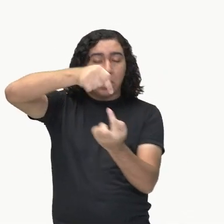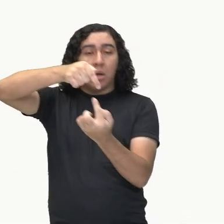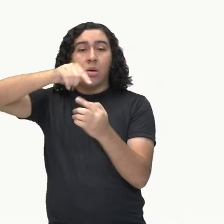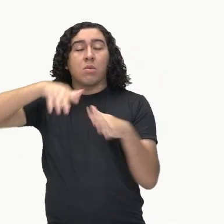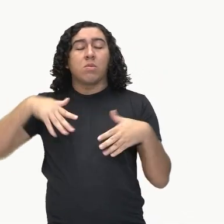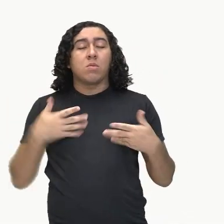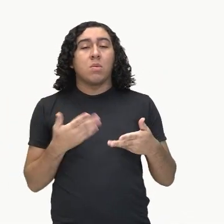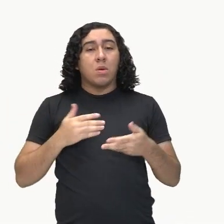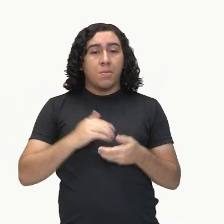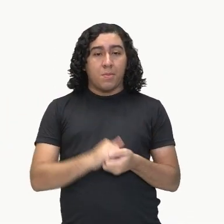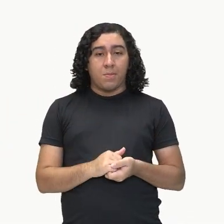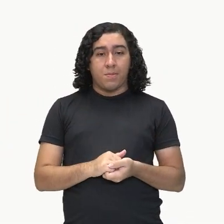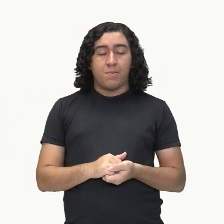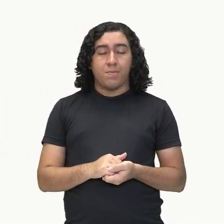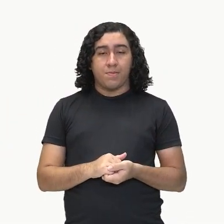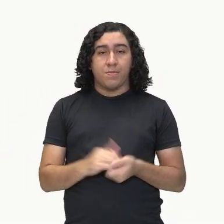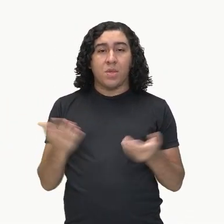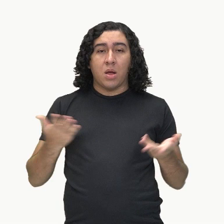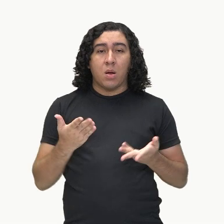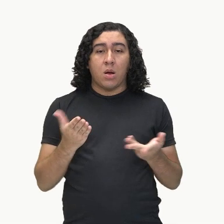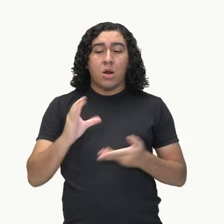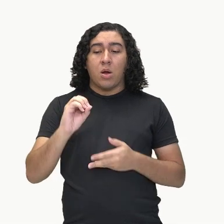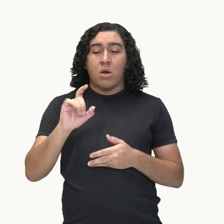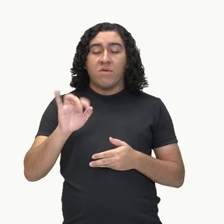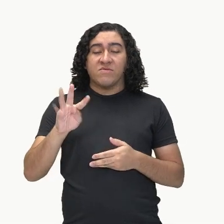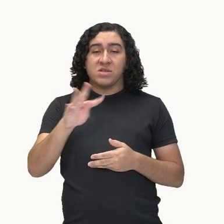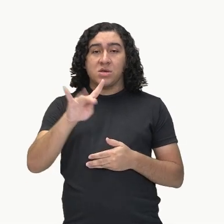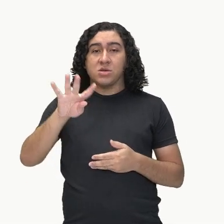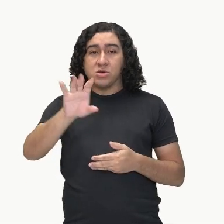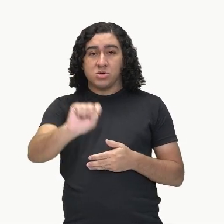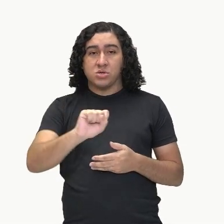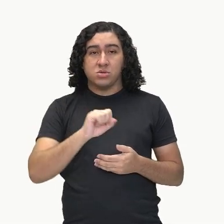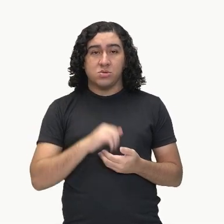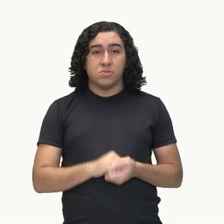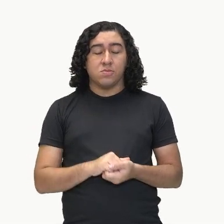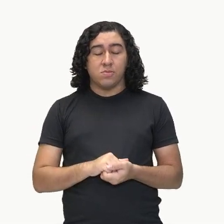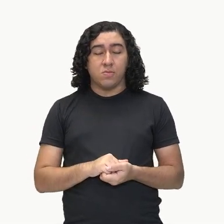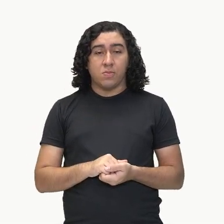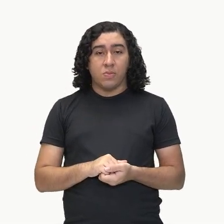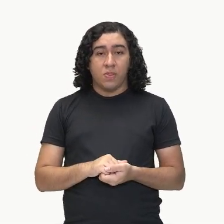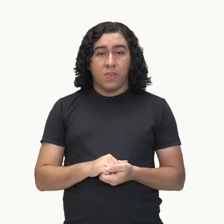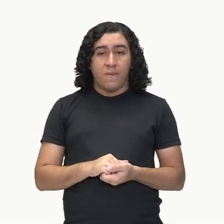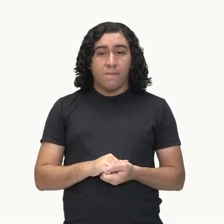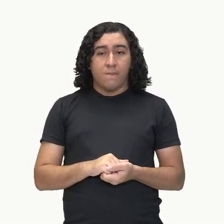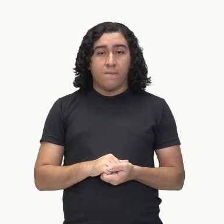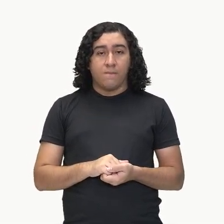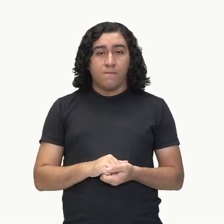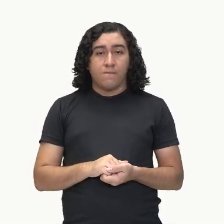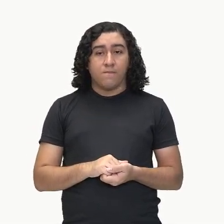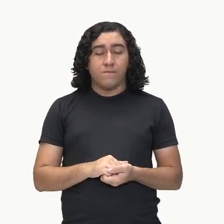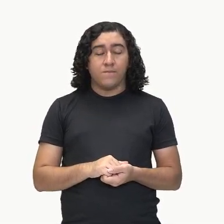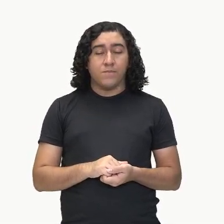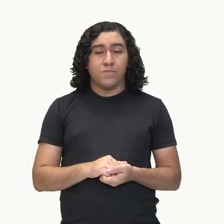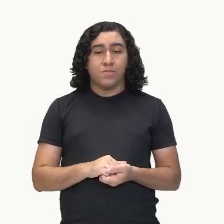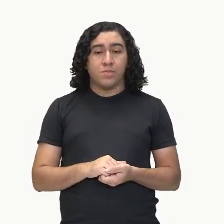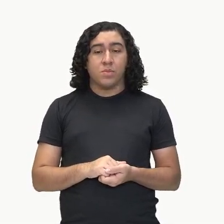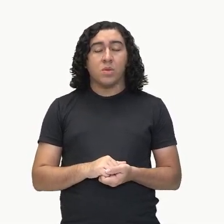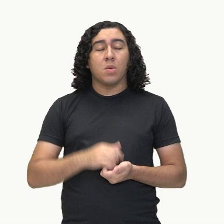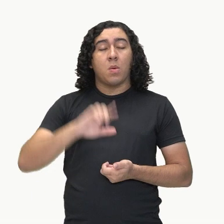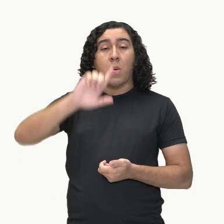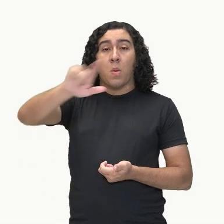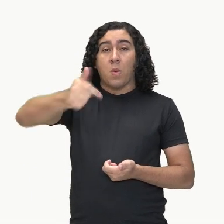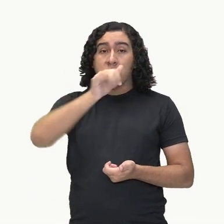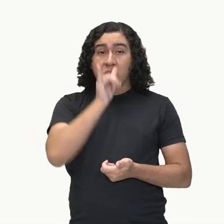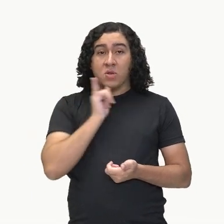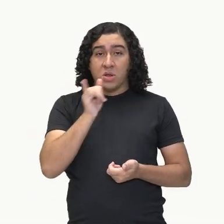Você vai trabalhar com os coeficientes. Mas para fixar melhor, vamos a mais um exemplo